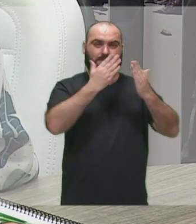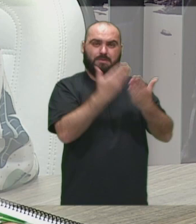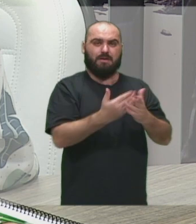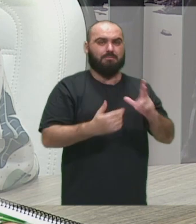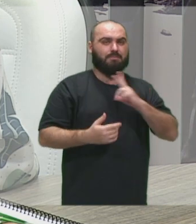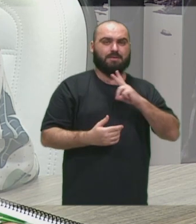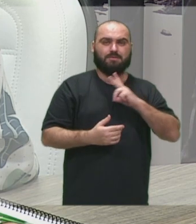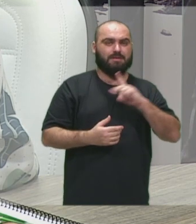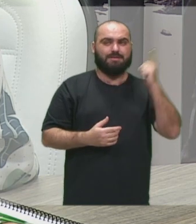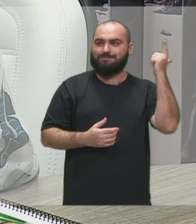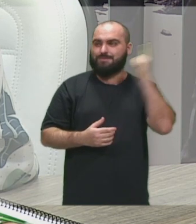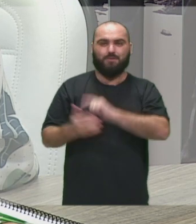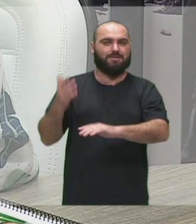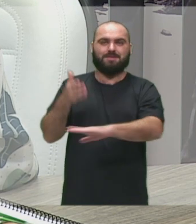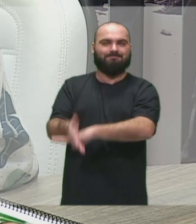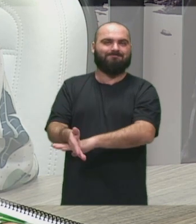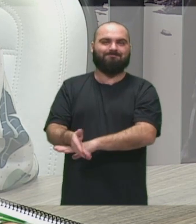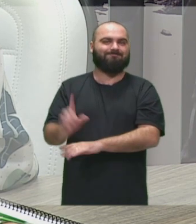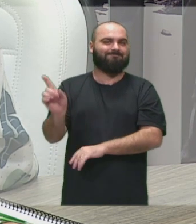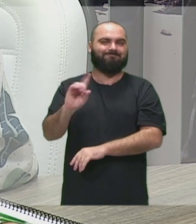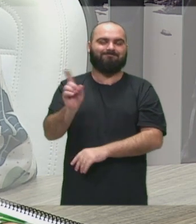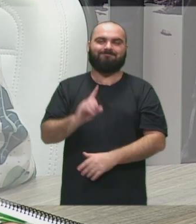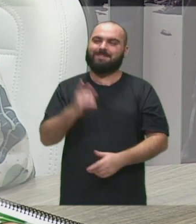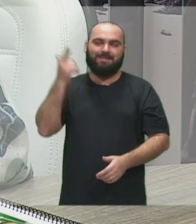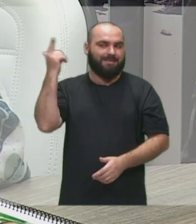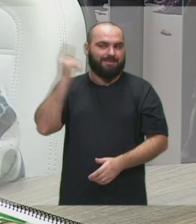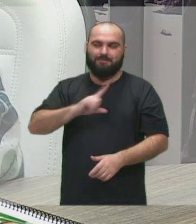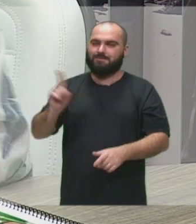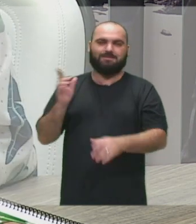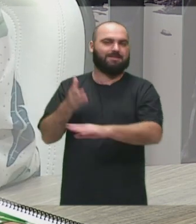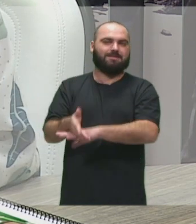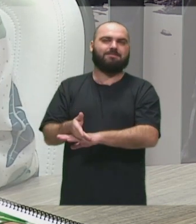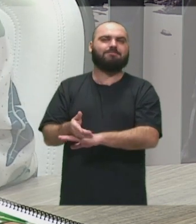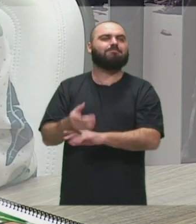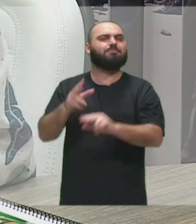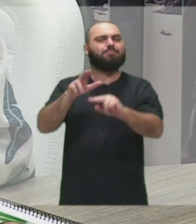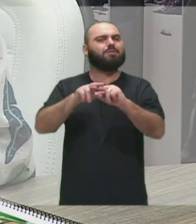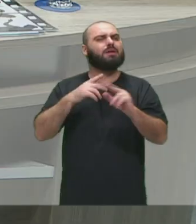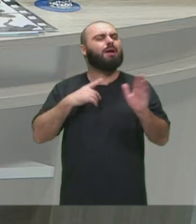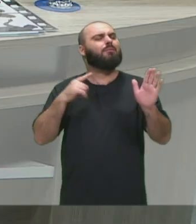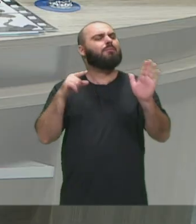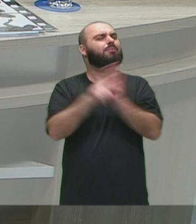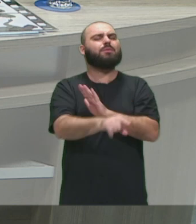não conseguimos entrar. E aí eu faço uma pergunta, né? Por